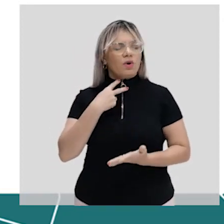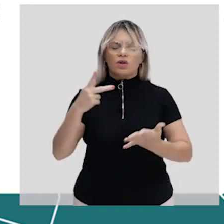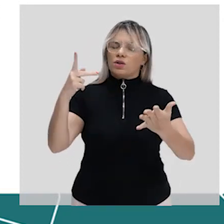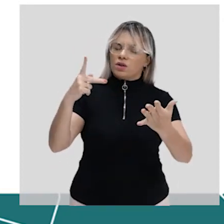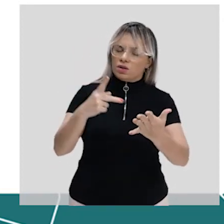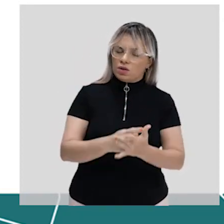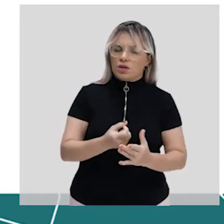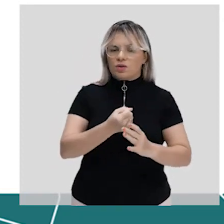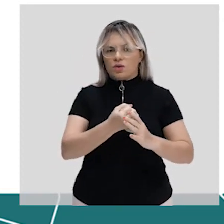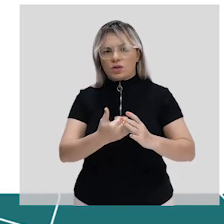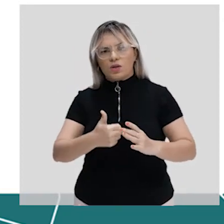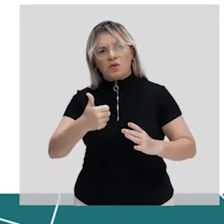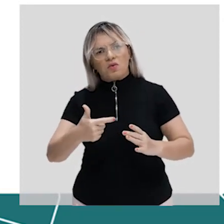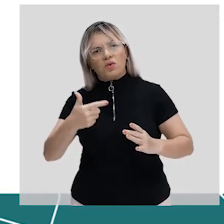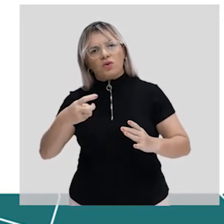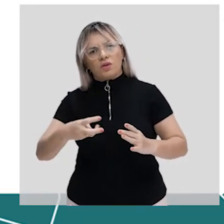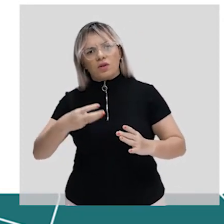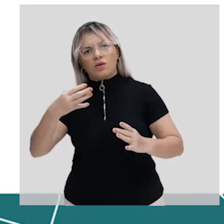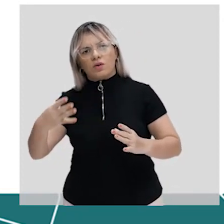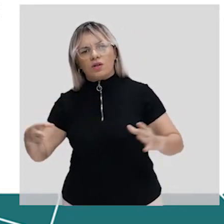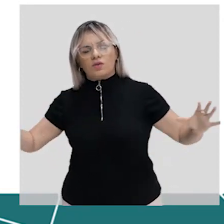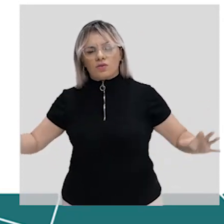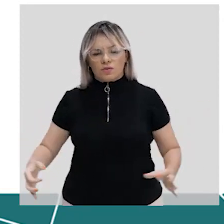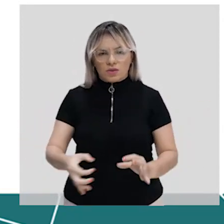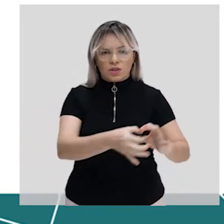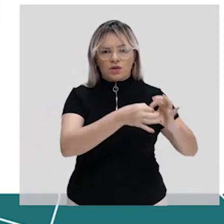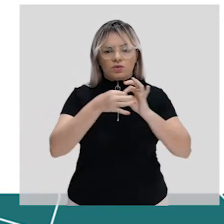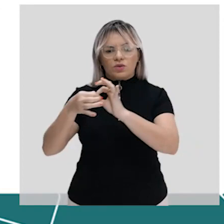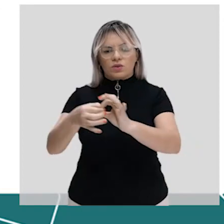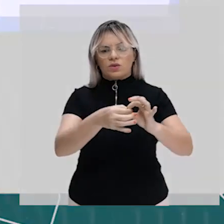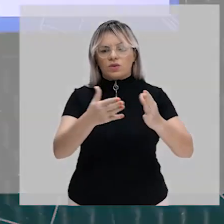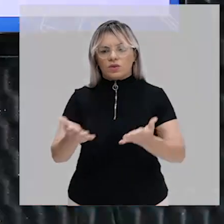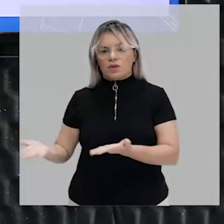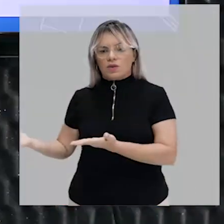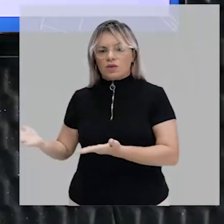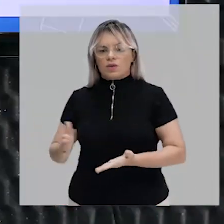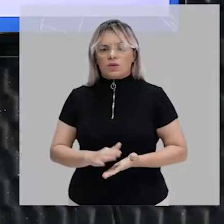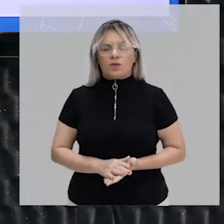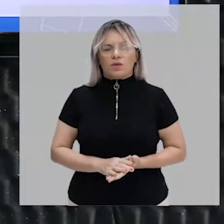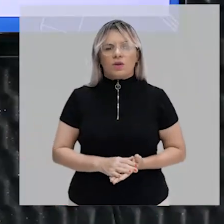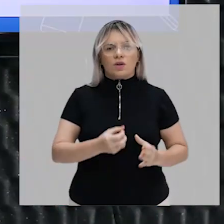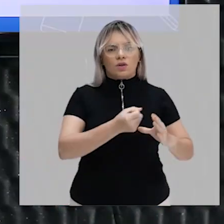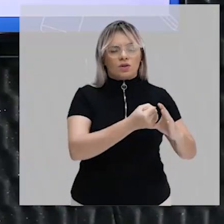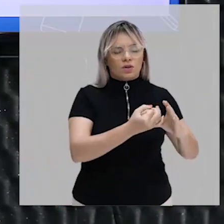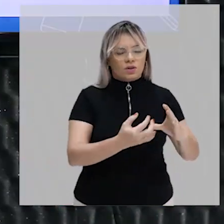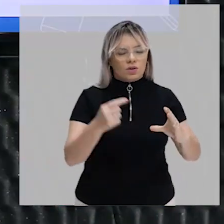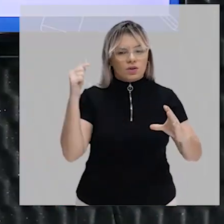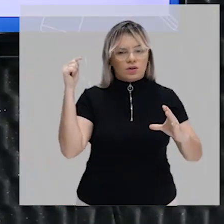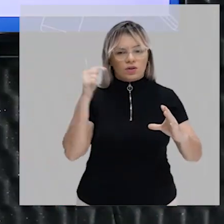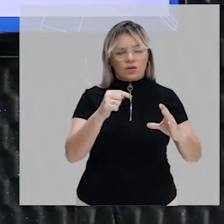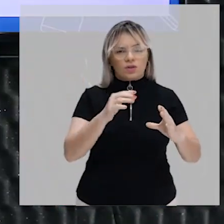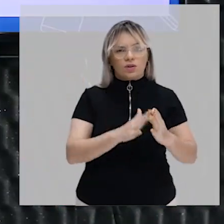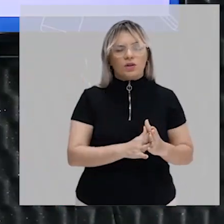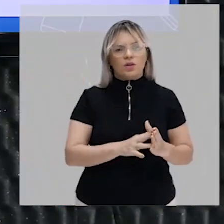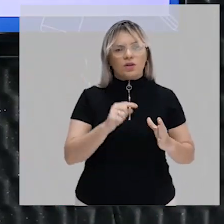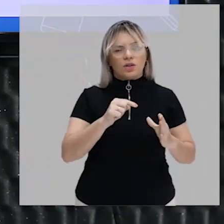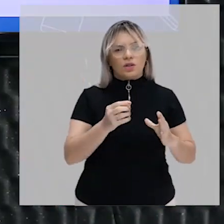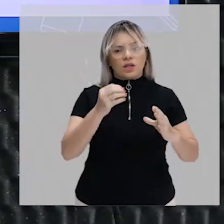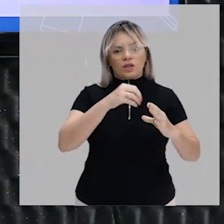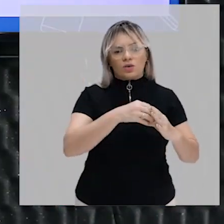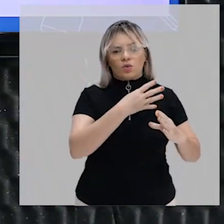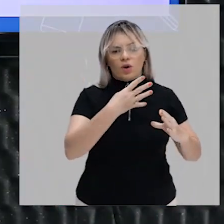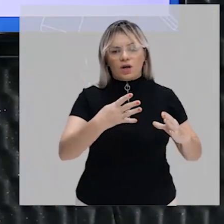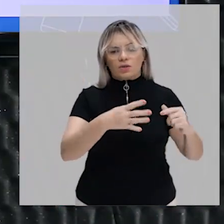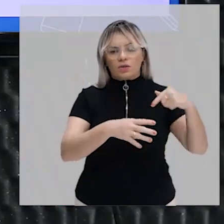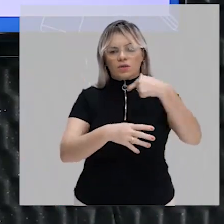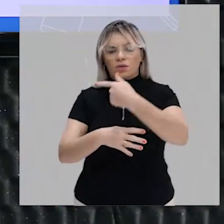da união, tá? Olha só o que eu fiz. Peguei a quantidade de elementos do conjunto A, 4. Peguei também a